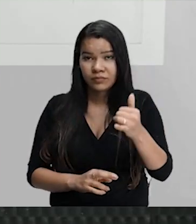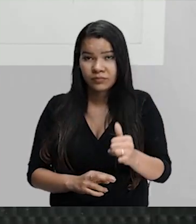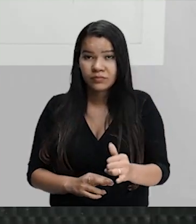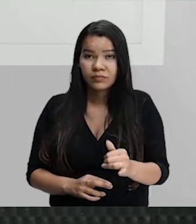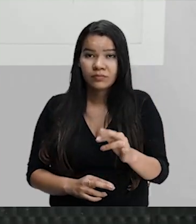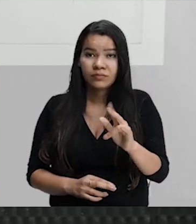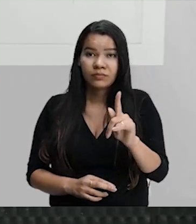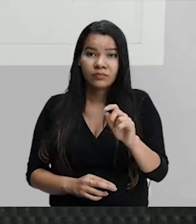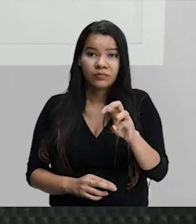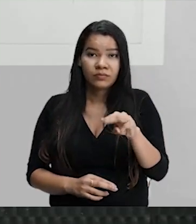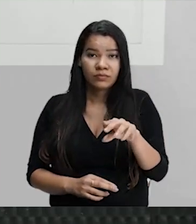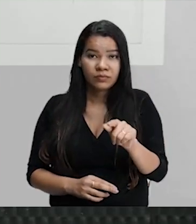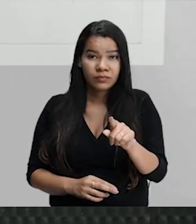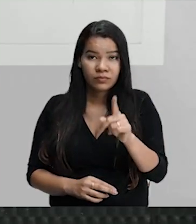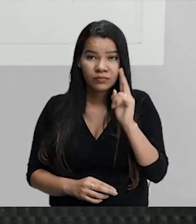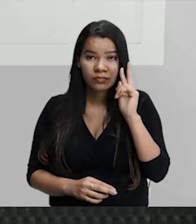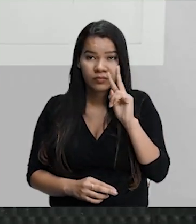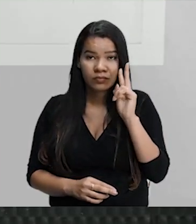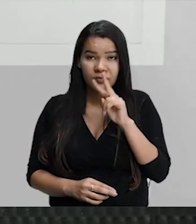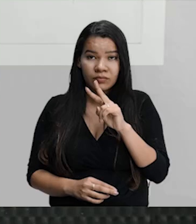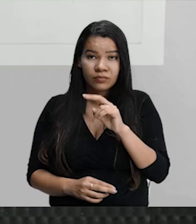né? Lembra lá